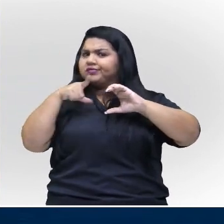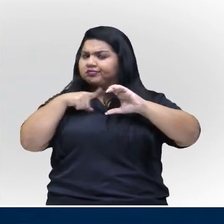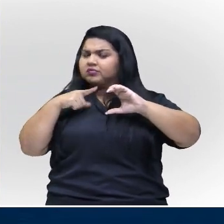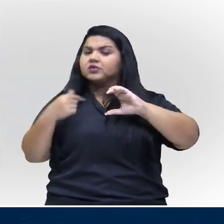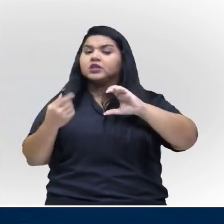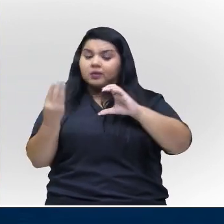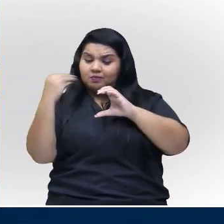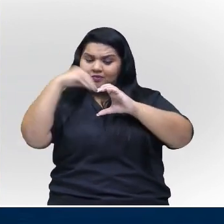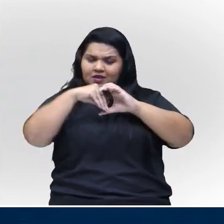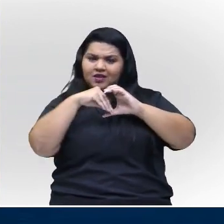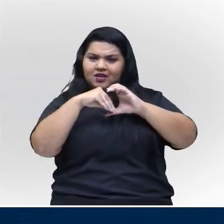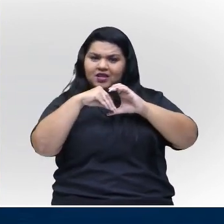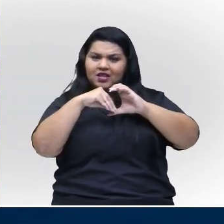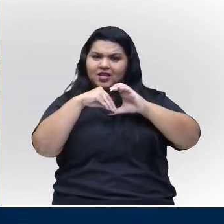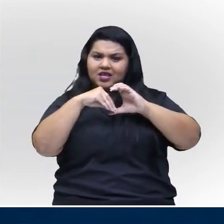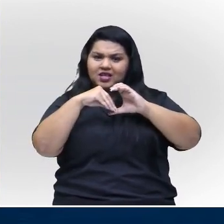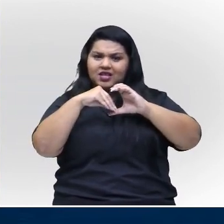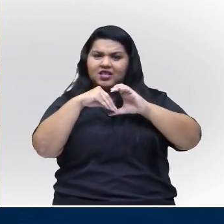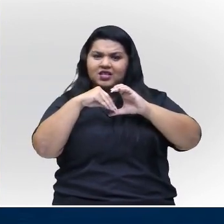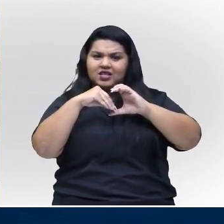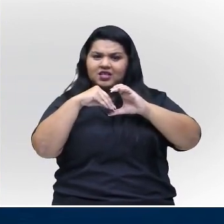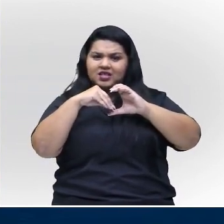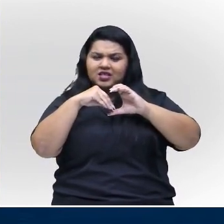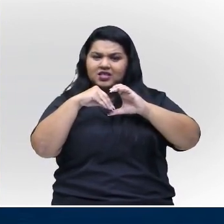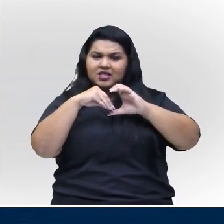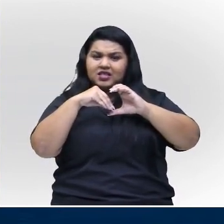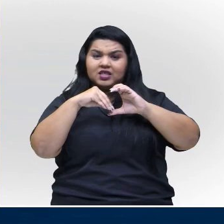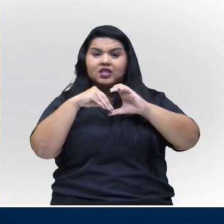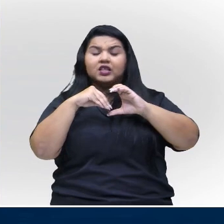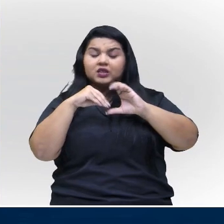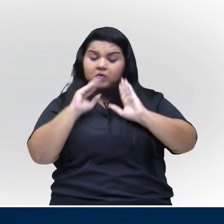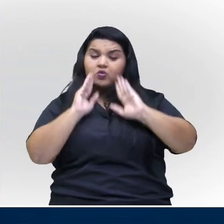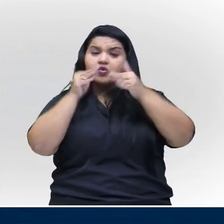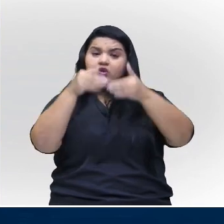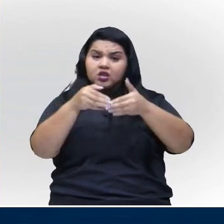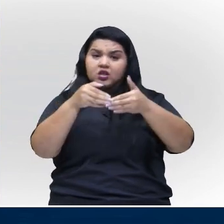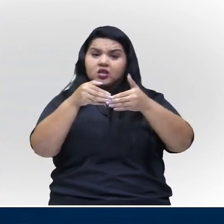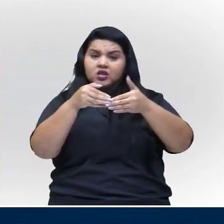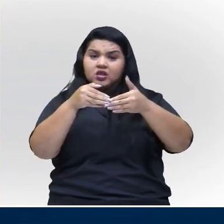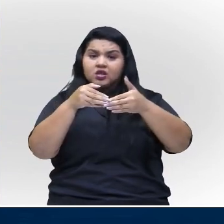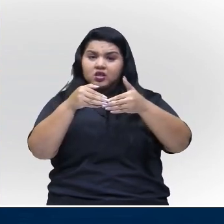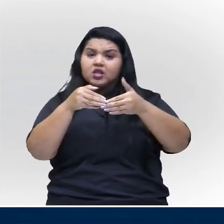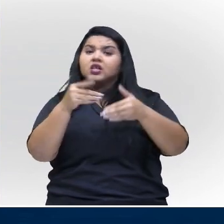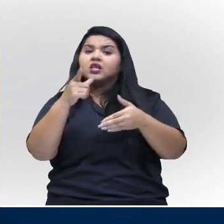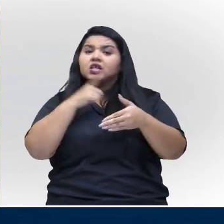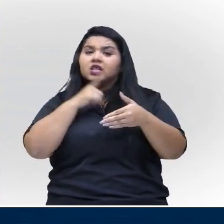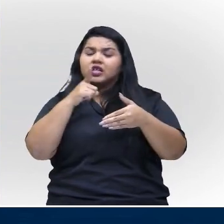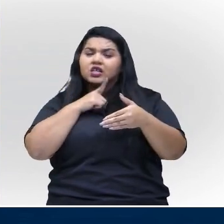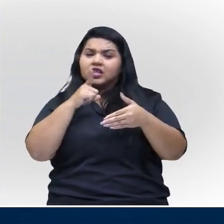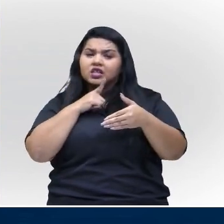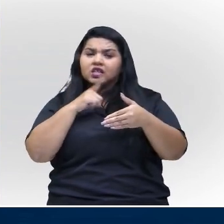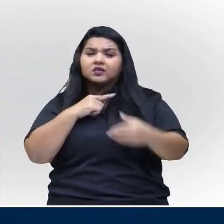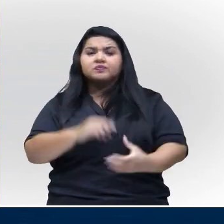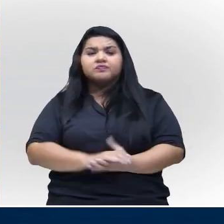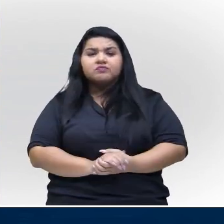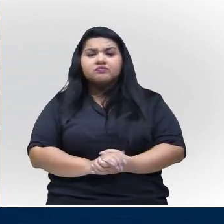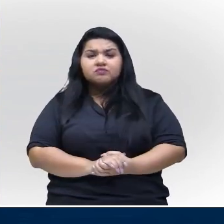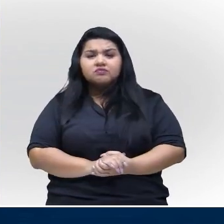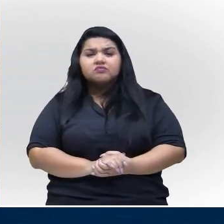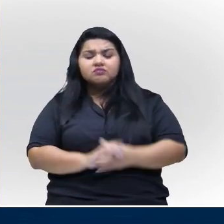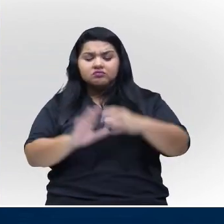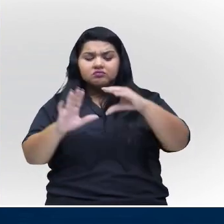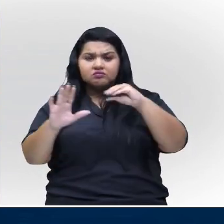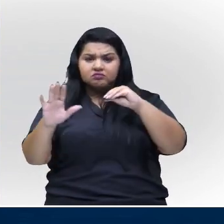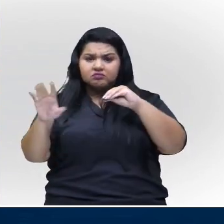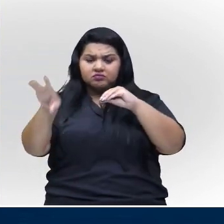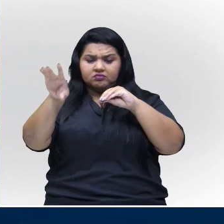interior dela teria que ter uma organela específica, que é aquela que contém a clorofila, né, que deixa aquela cor